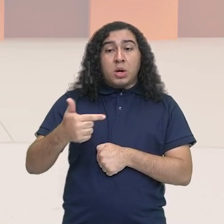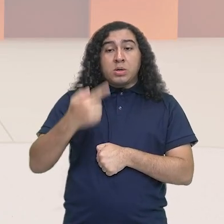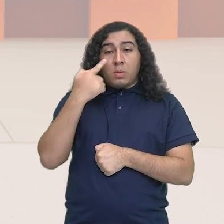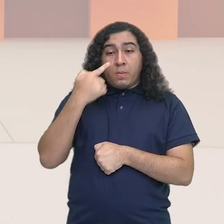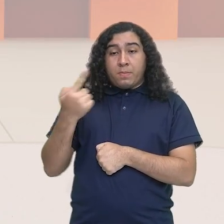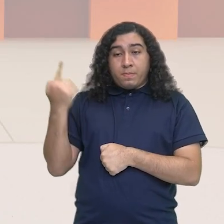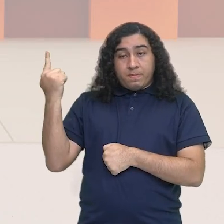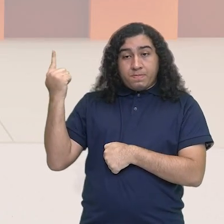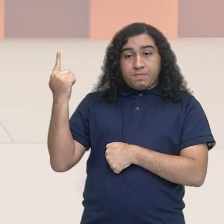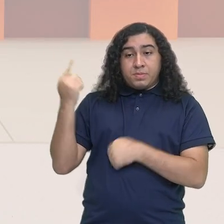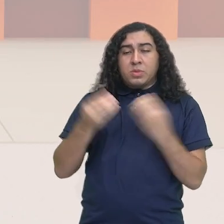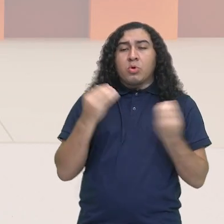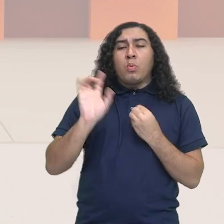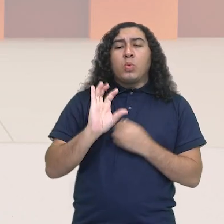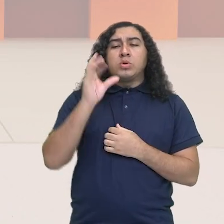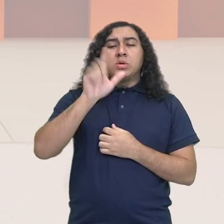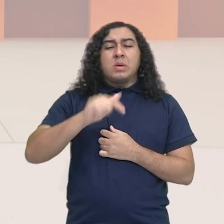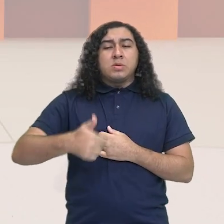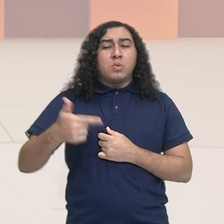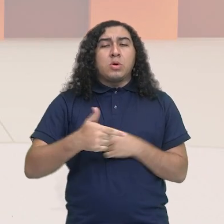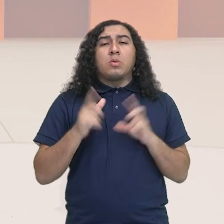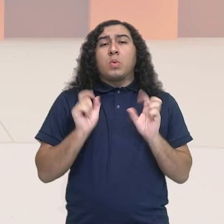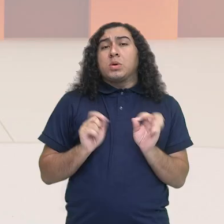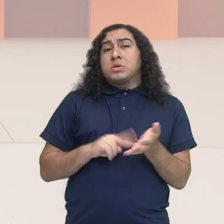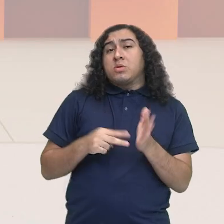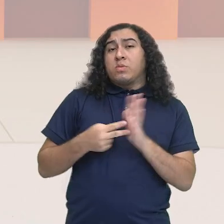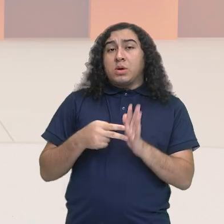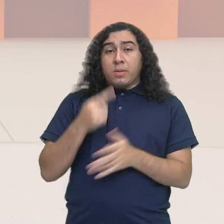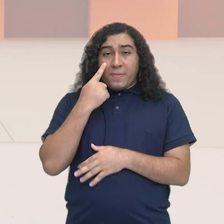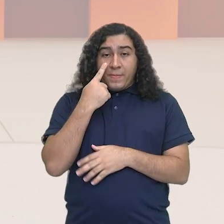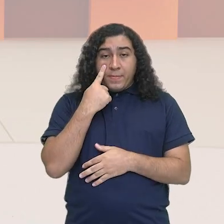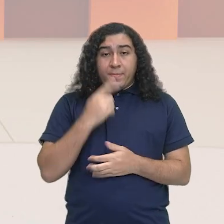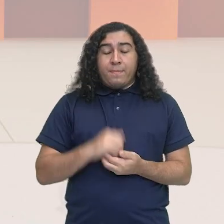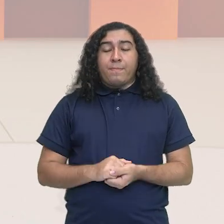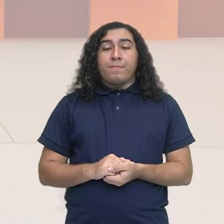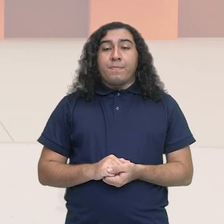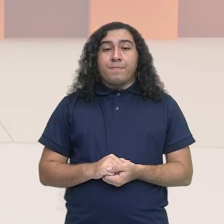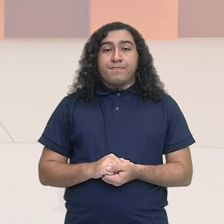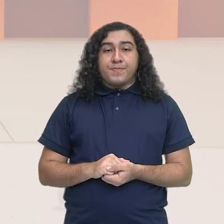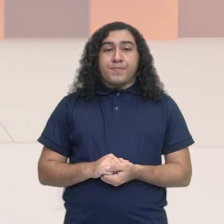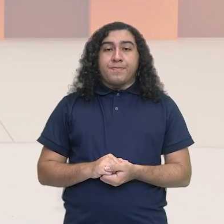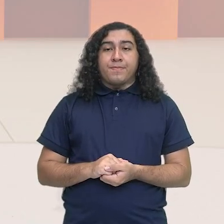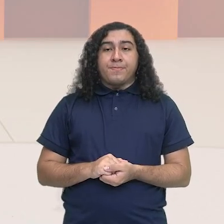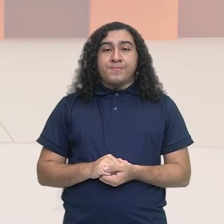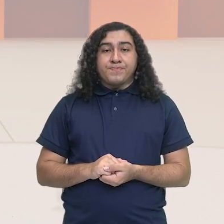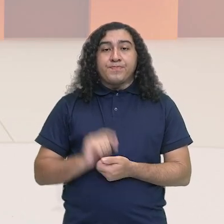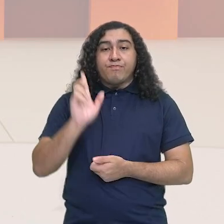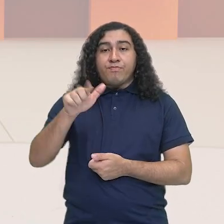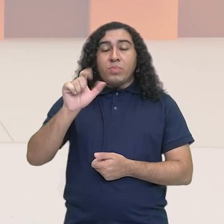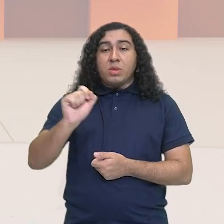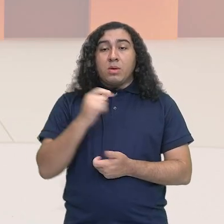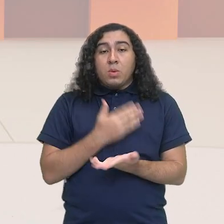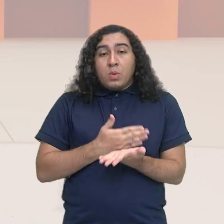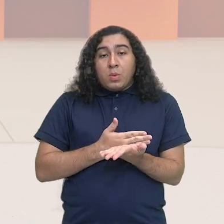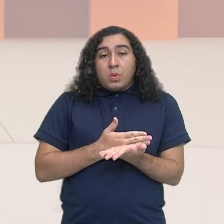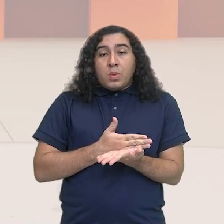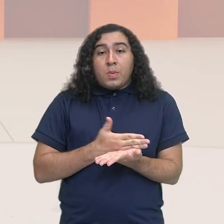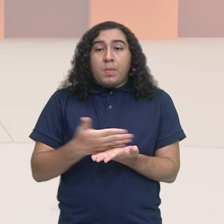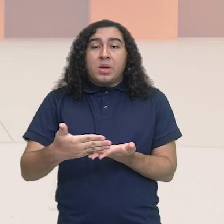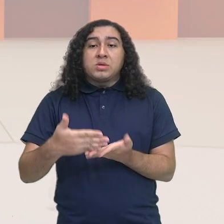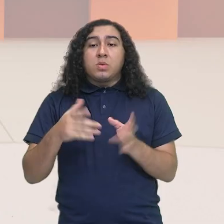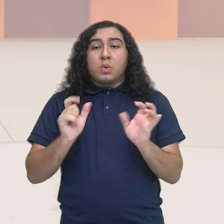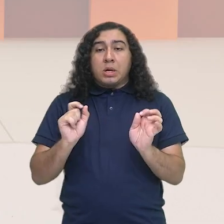dá? Né? Então, e o que ela é? Qual é essa socialização secundária? É aquela que tem início, né,